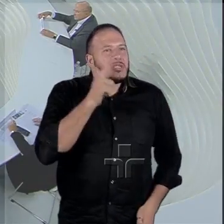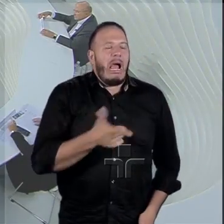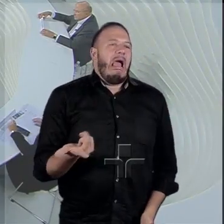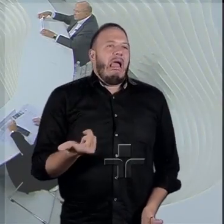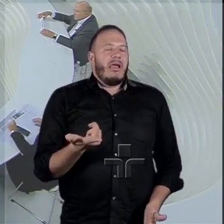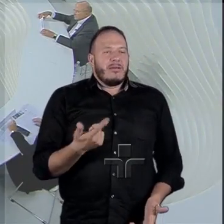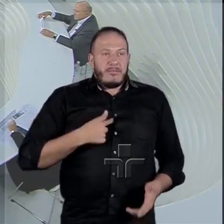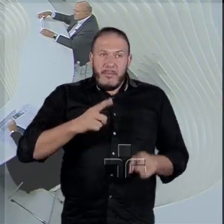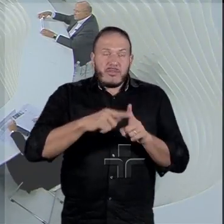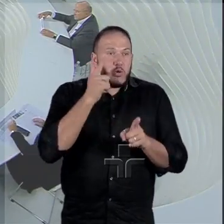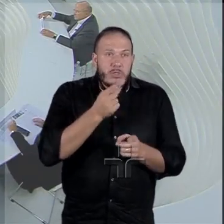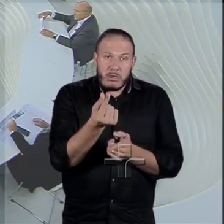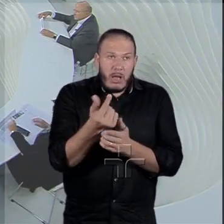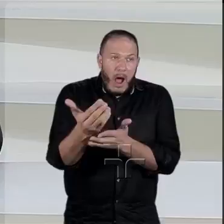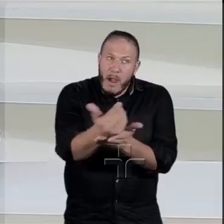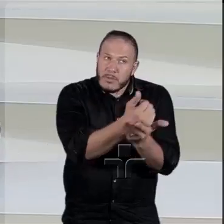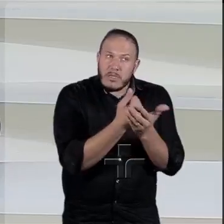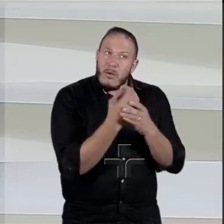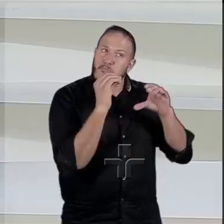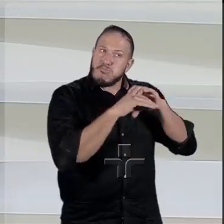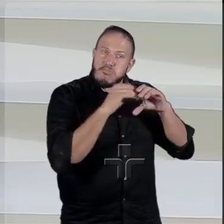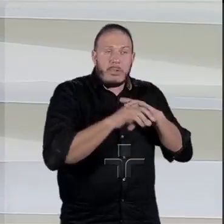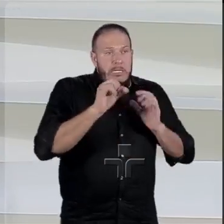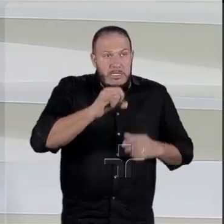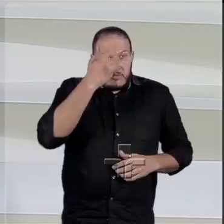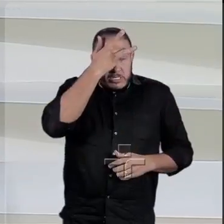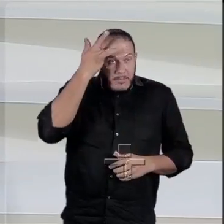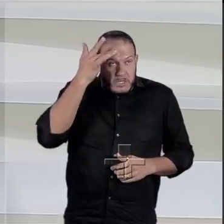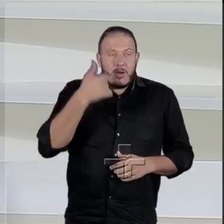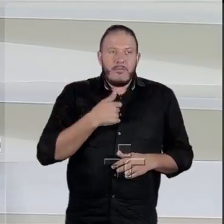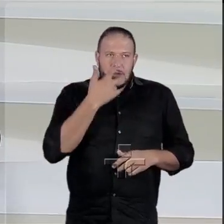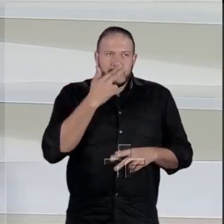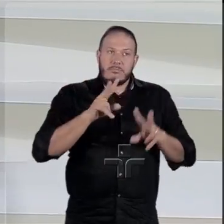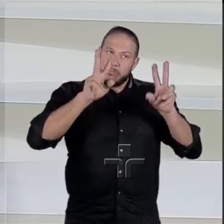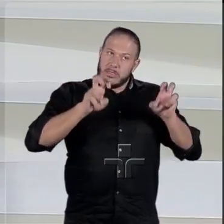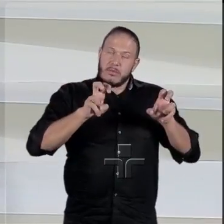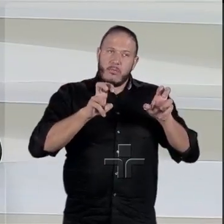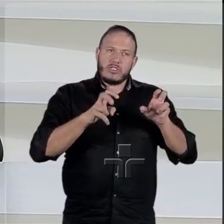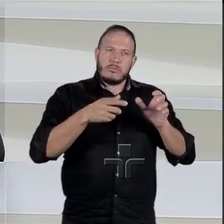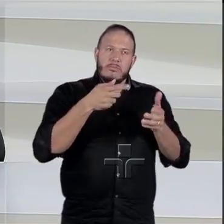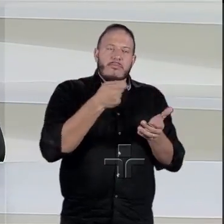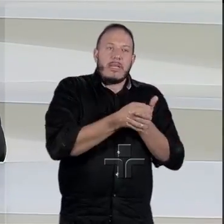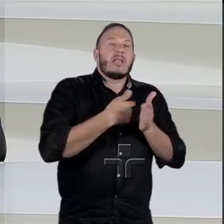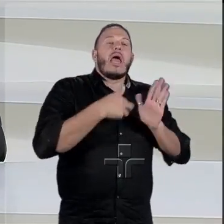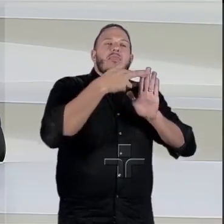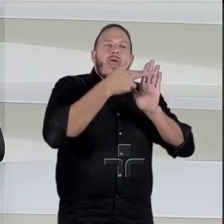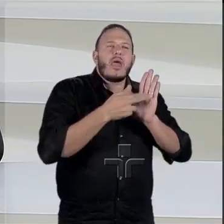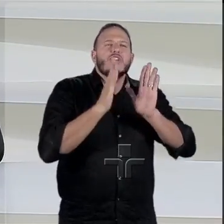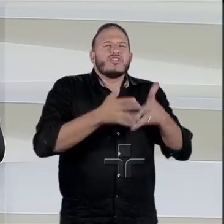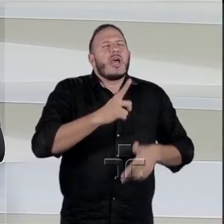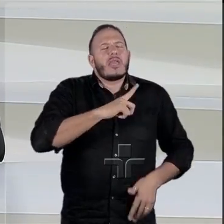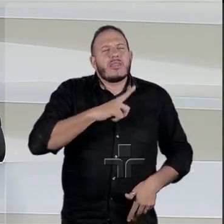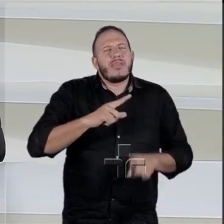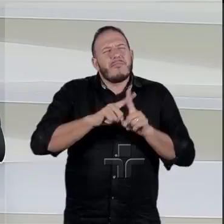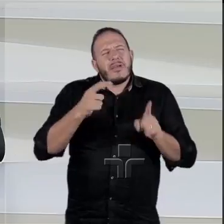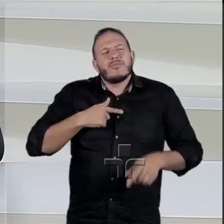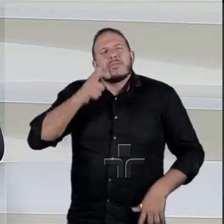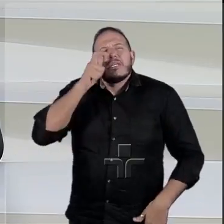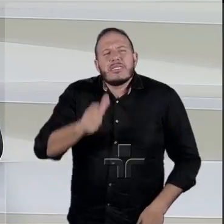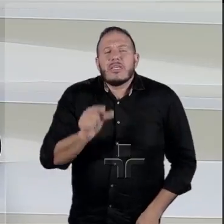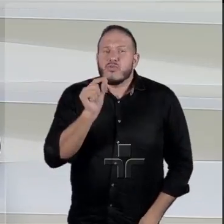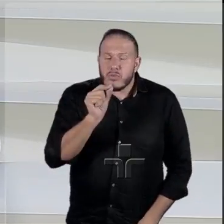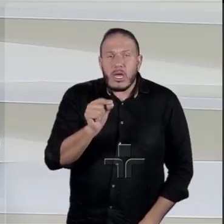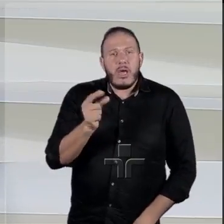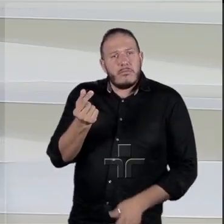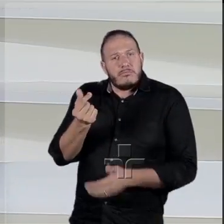capitalização, você só pode obrigar quando você pode aprisionar essa renda. Certo. Isso já existe. O interessante é que a capitalização